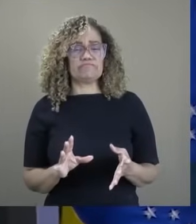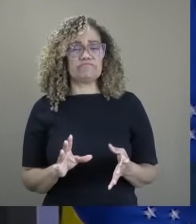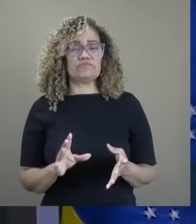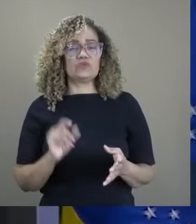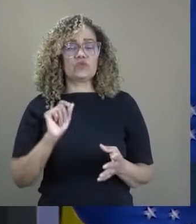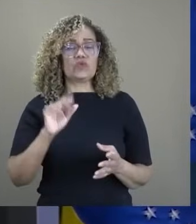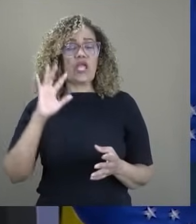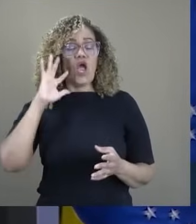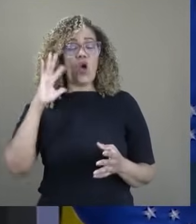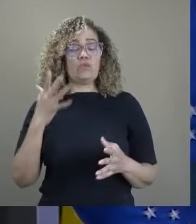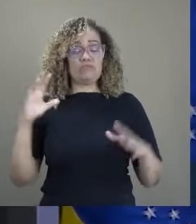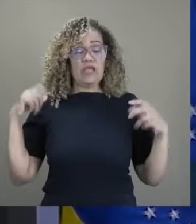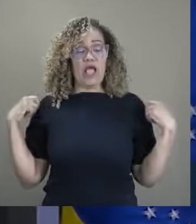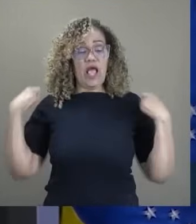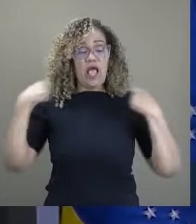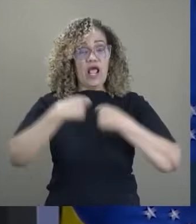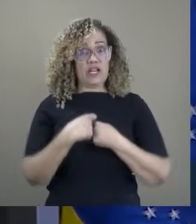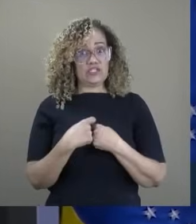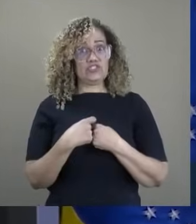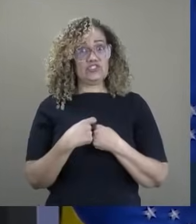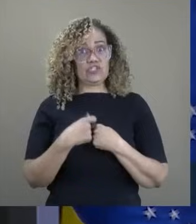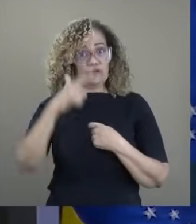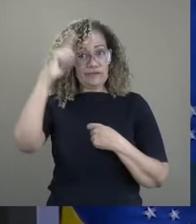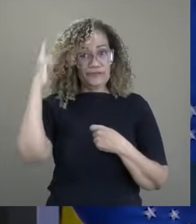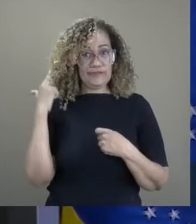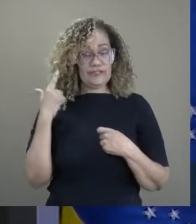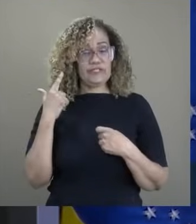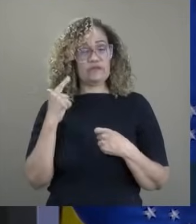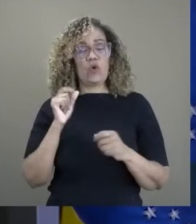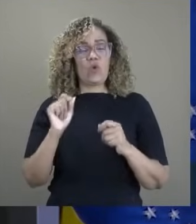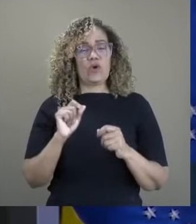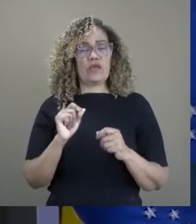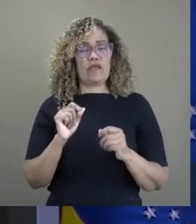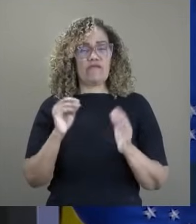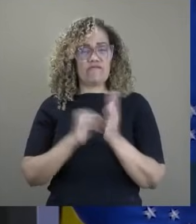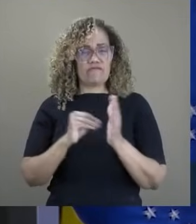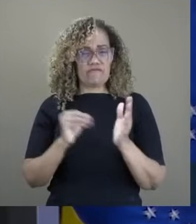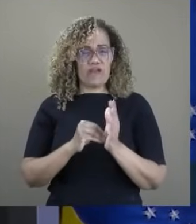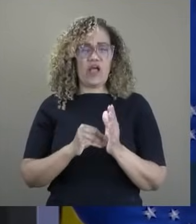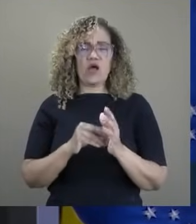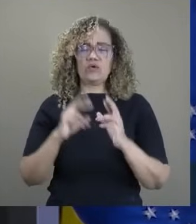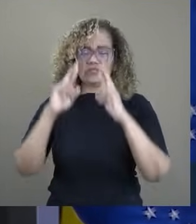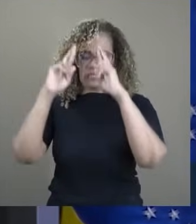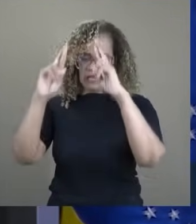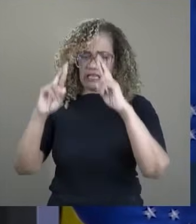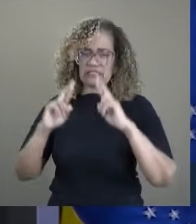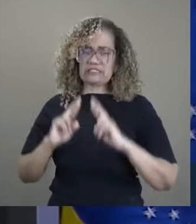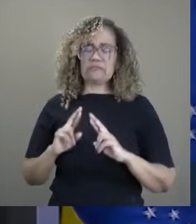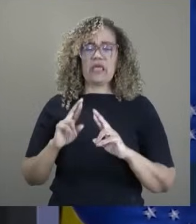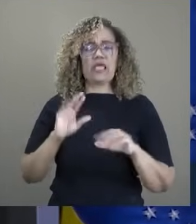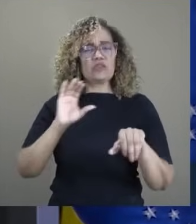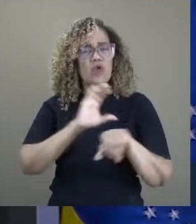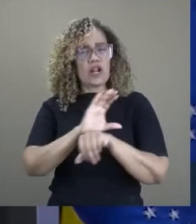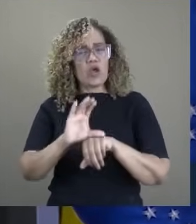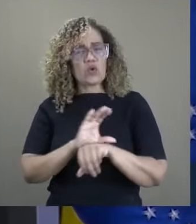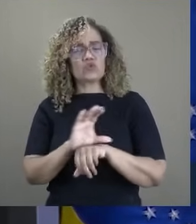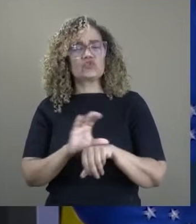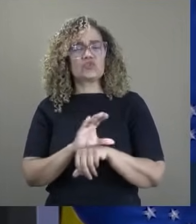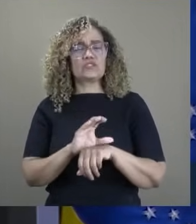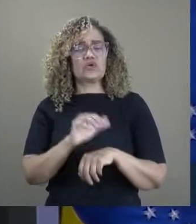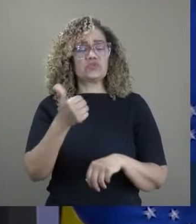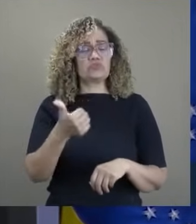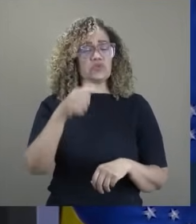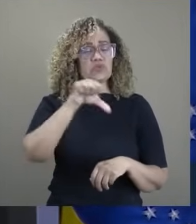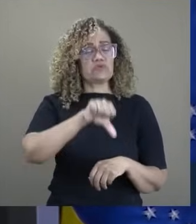o Ministro Alexandre Moraes é um Claro de respeito aos princípios fundamentais da nossa Constituição de